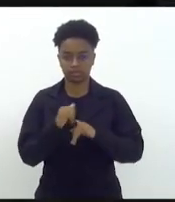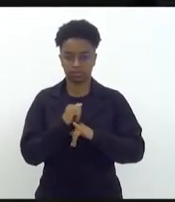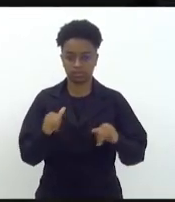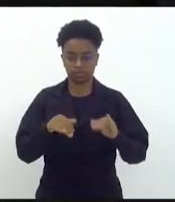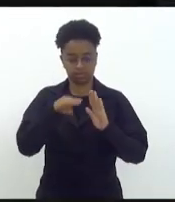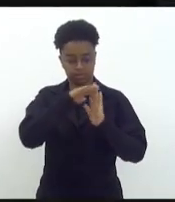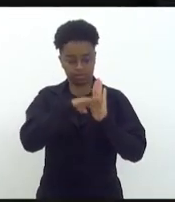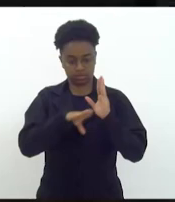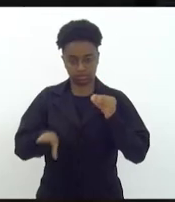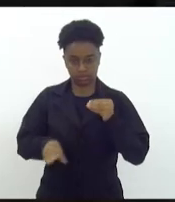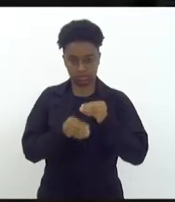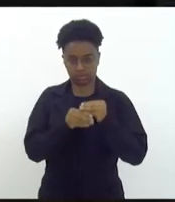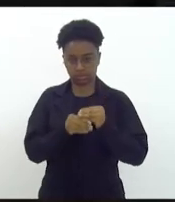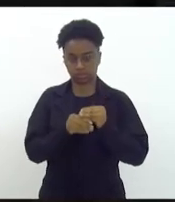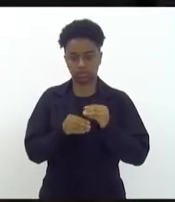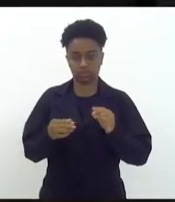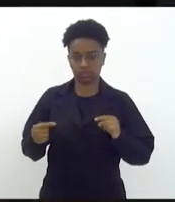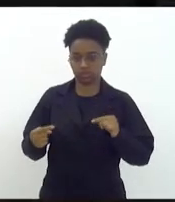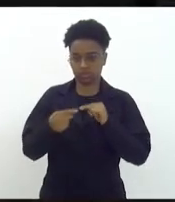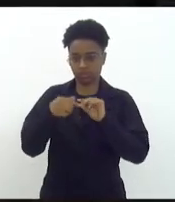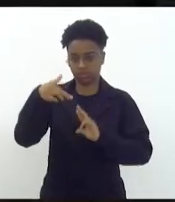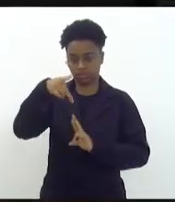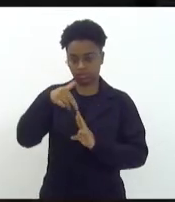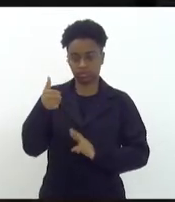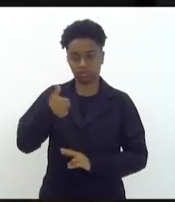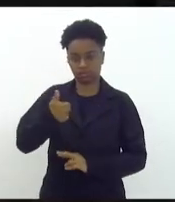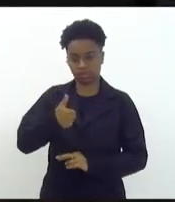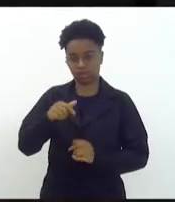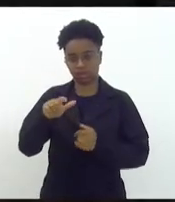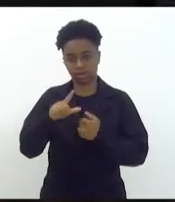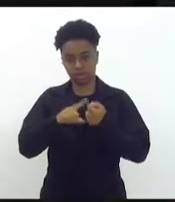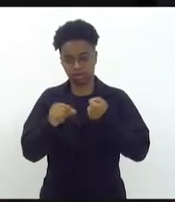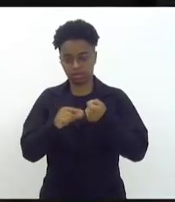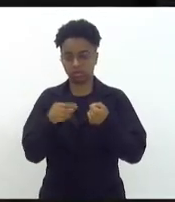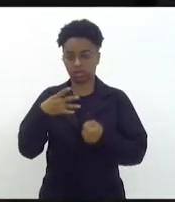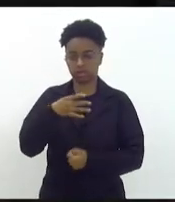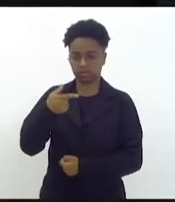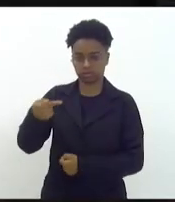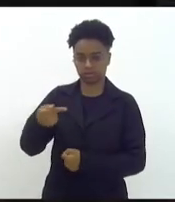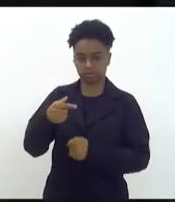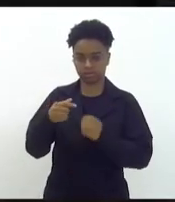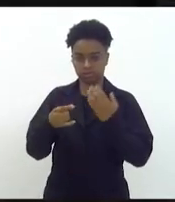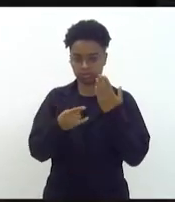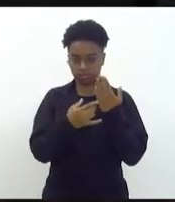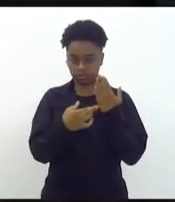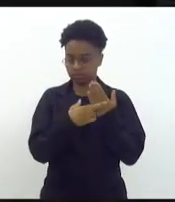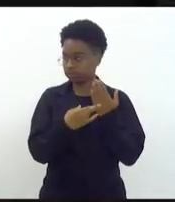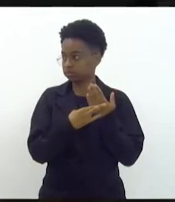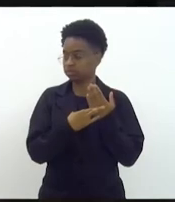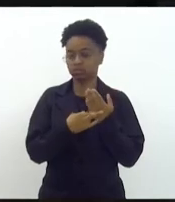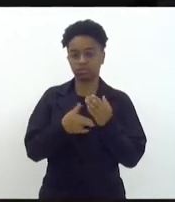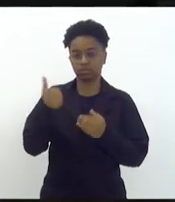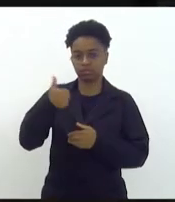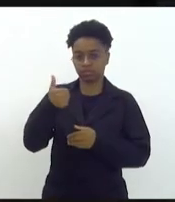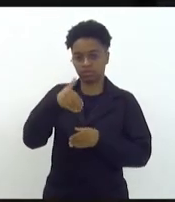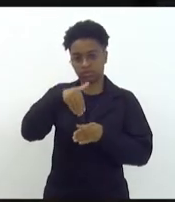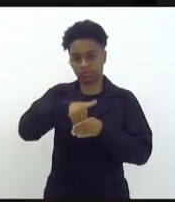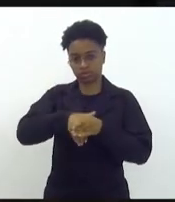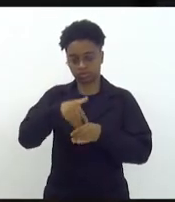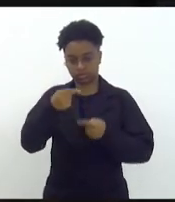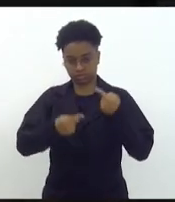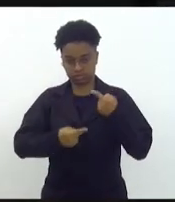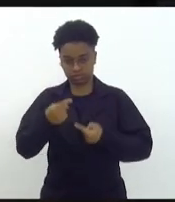ordem do dia de acordo com o parágrafo primeiro do artigo 47 do Regimento Interno entre habitação ordinária em primeira discussão